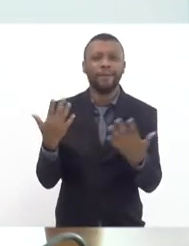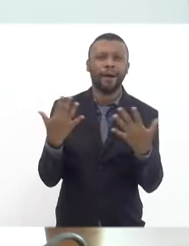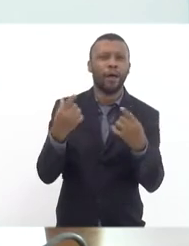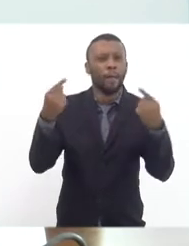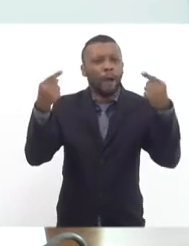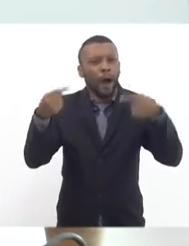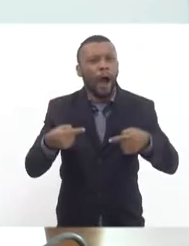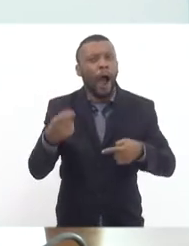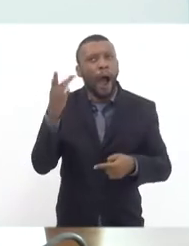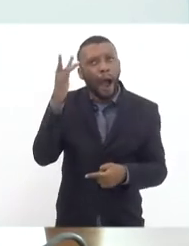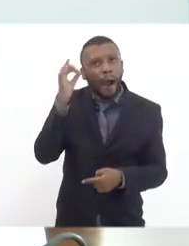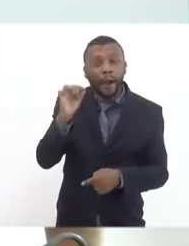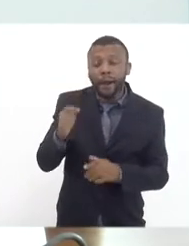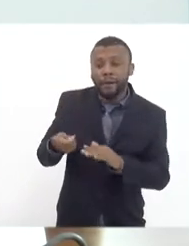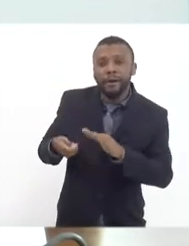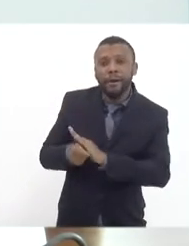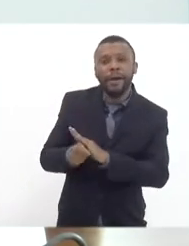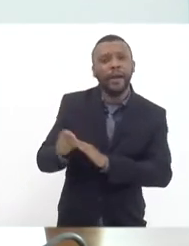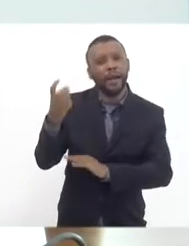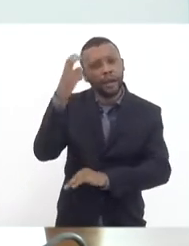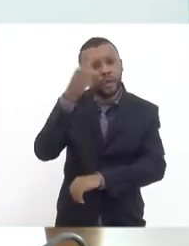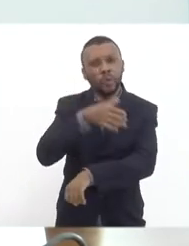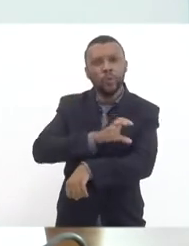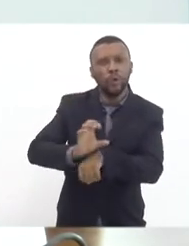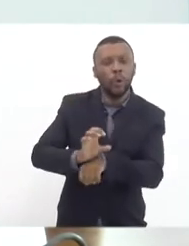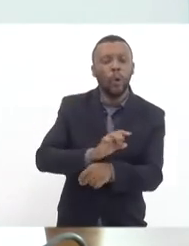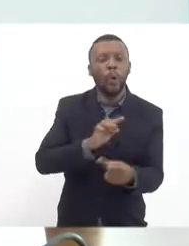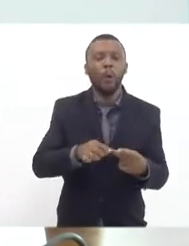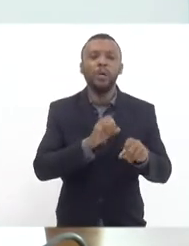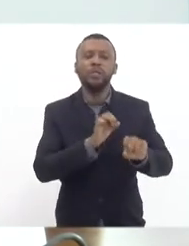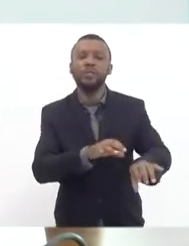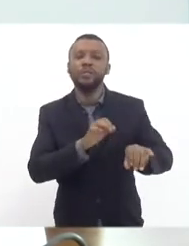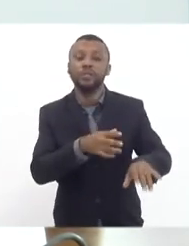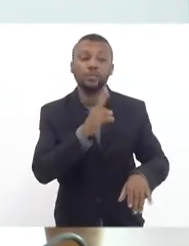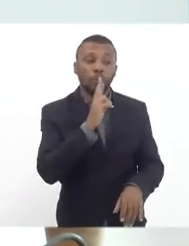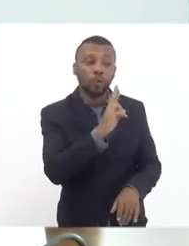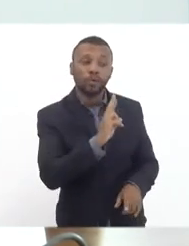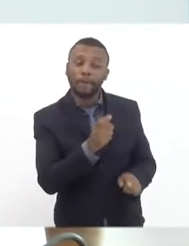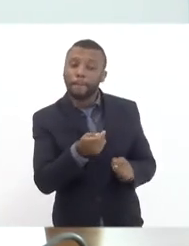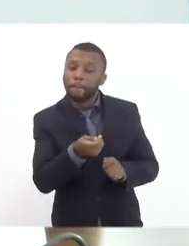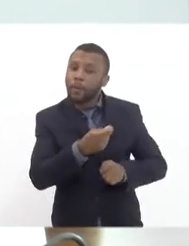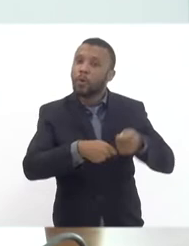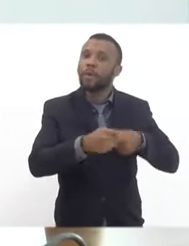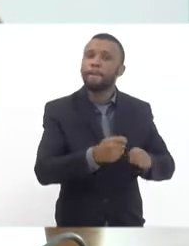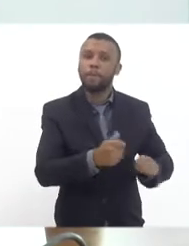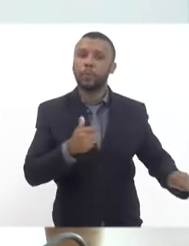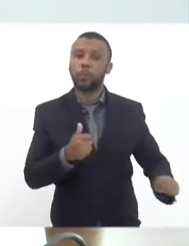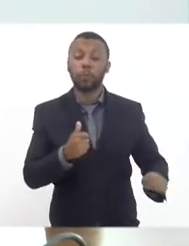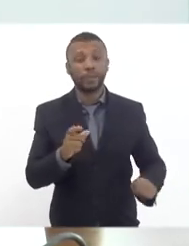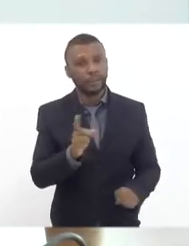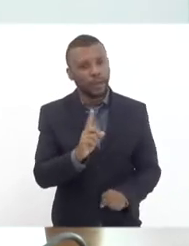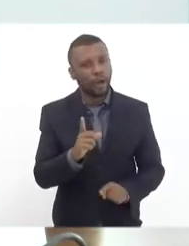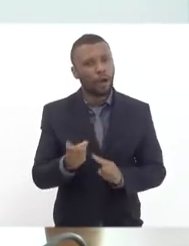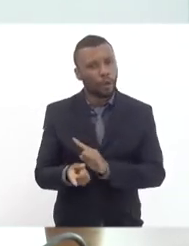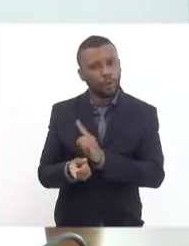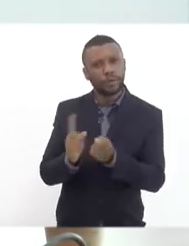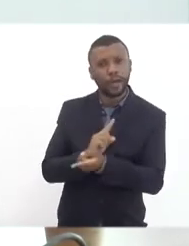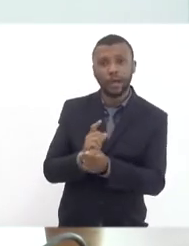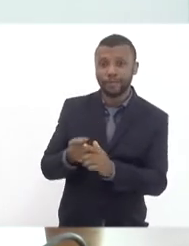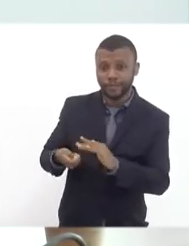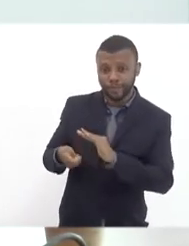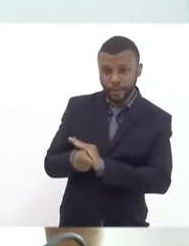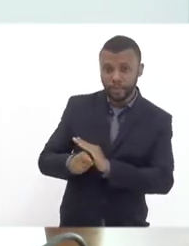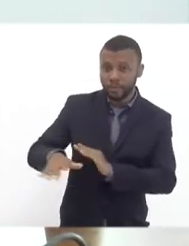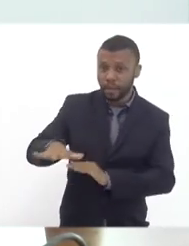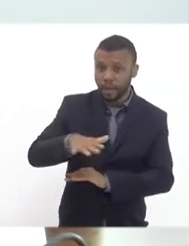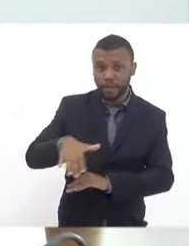que investir em cultura e educação você não vai ter um retorno econômico para isso. E, pelo contrário, o investimento na